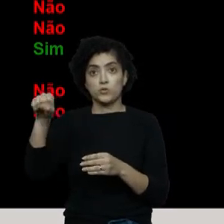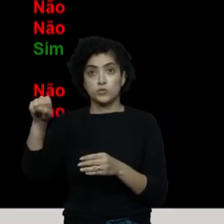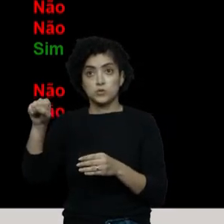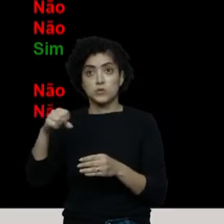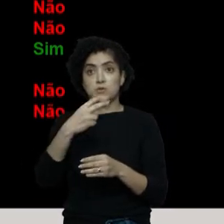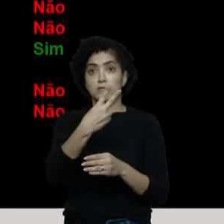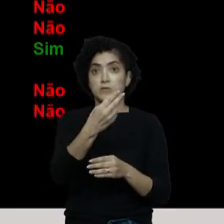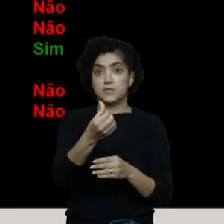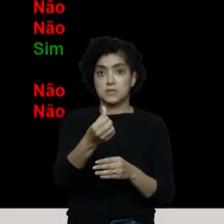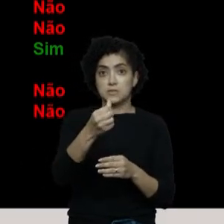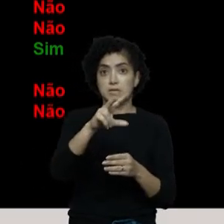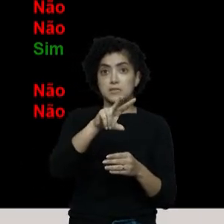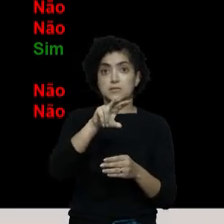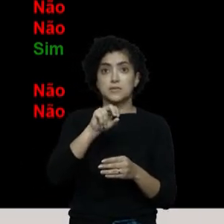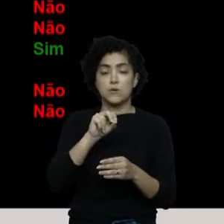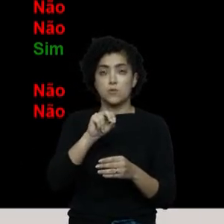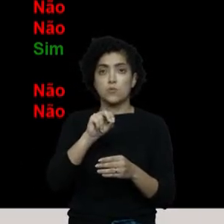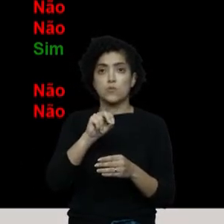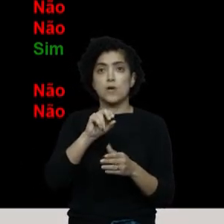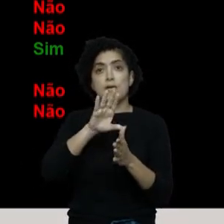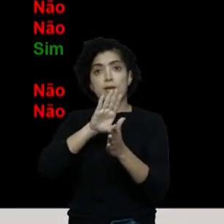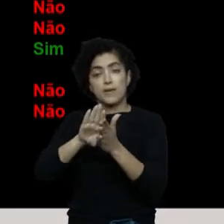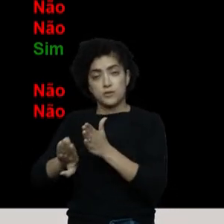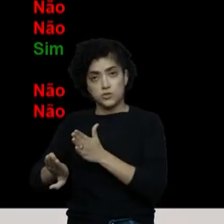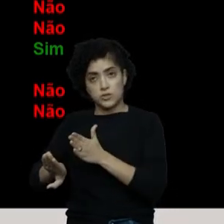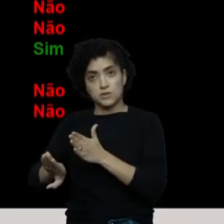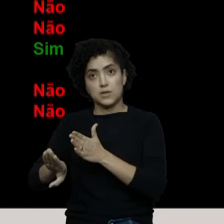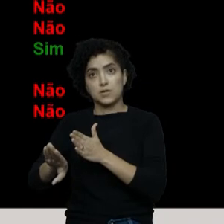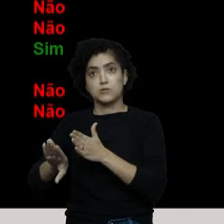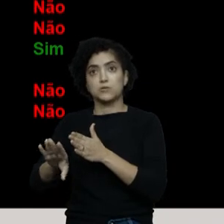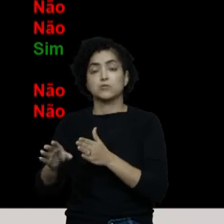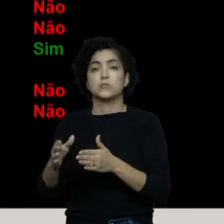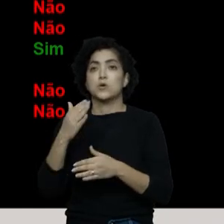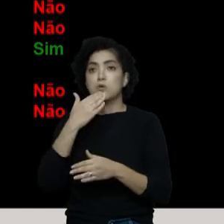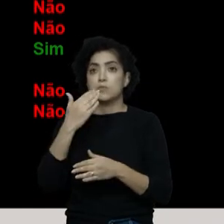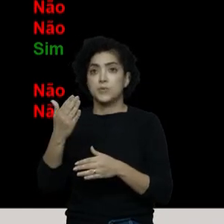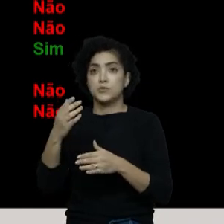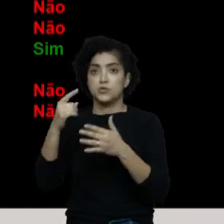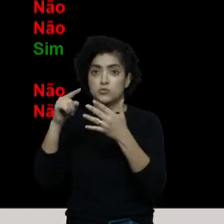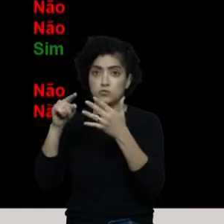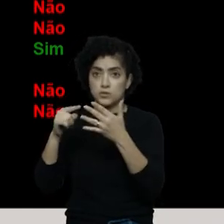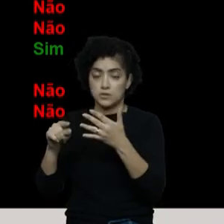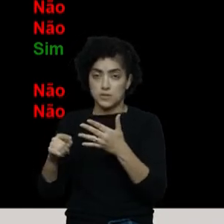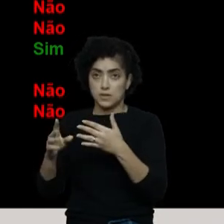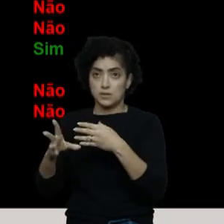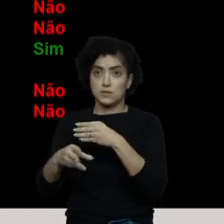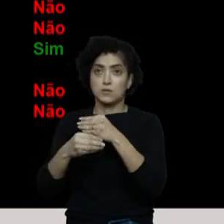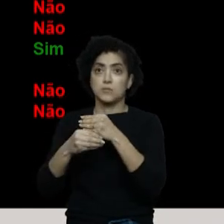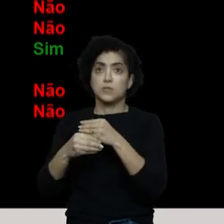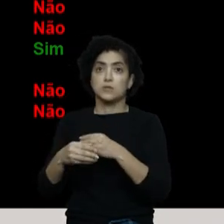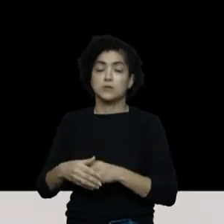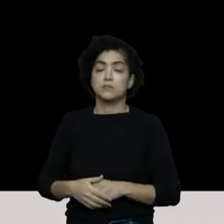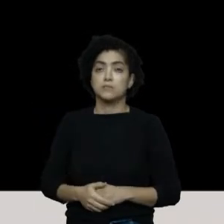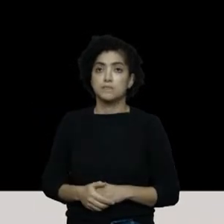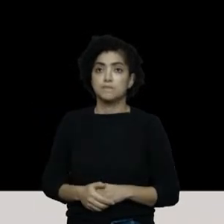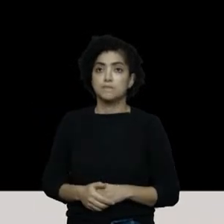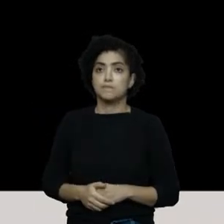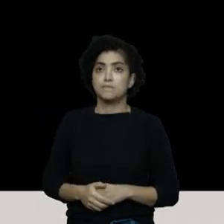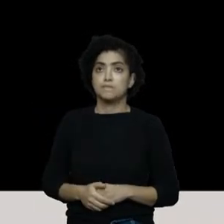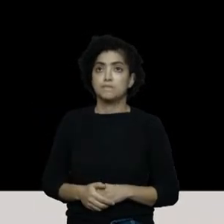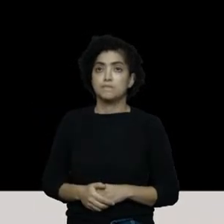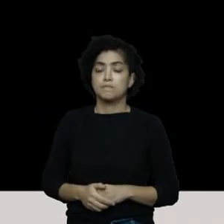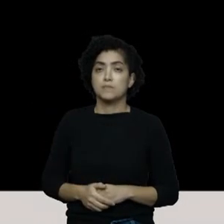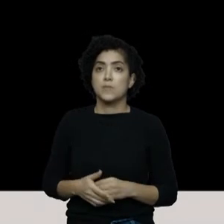26 watts não está rejeitado o pedido de destaque da emenda e